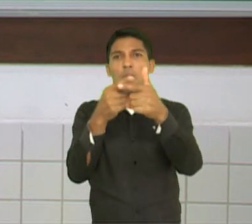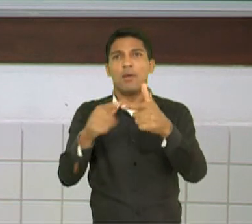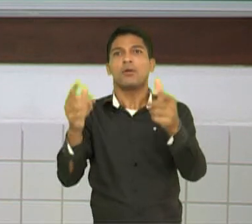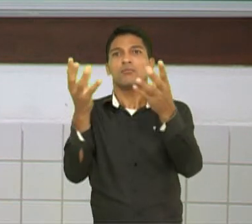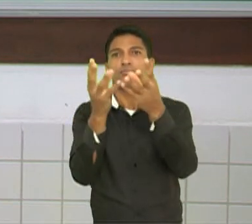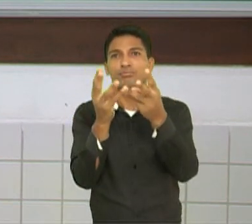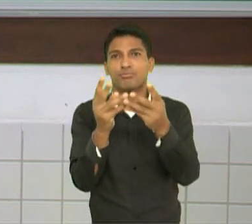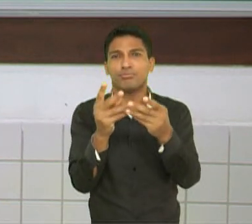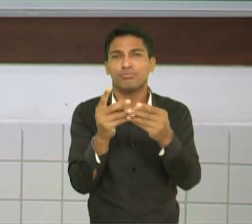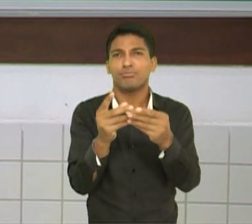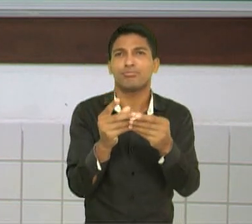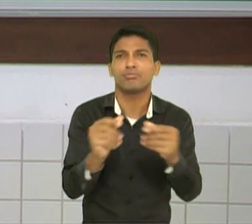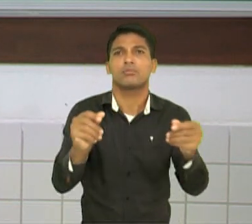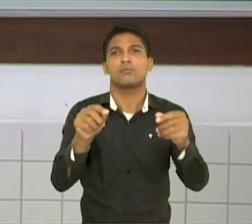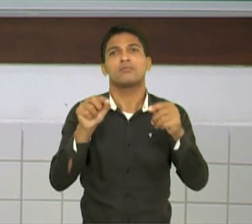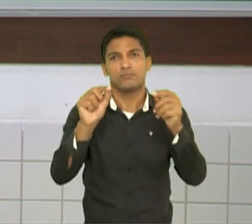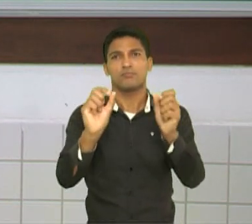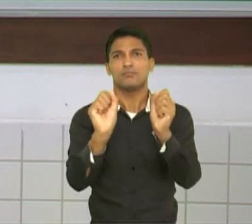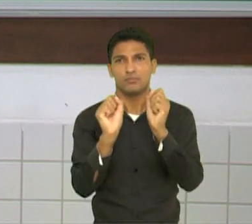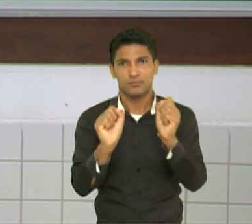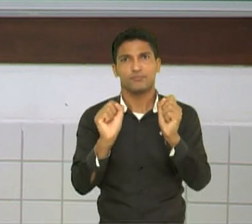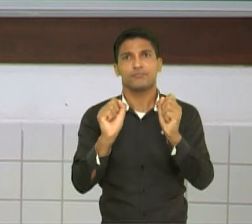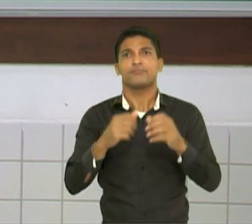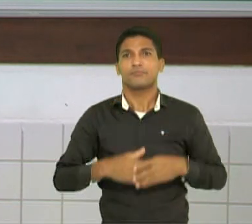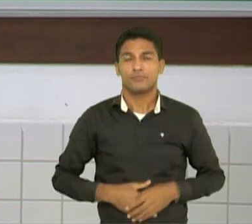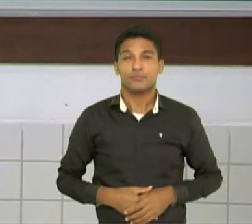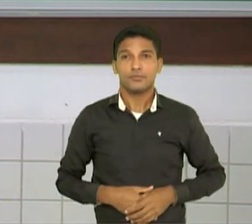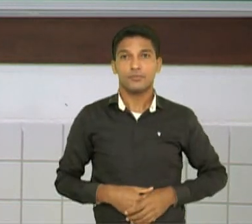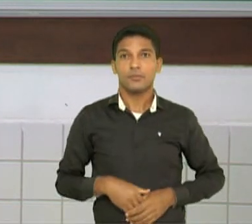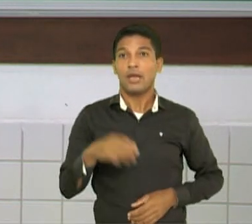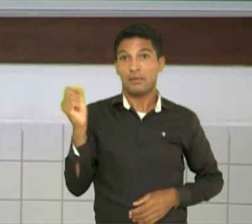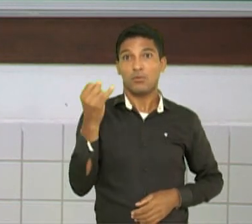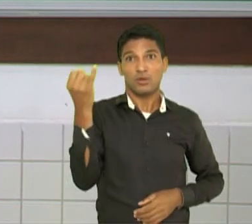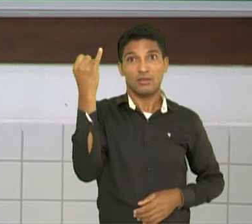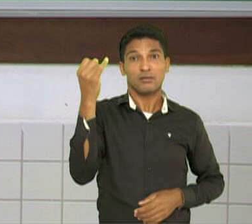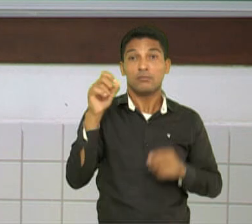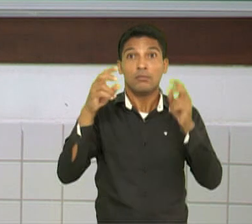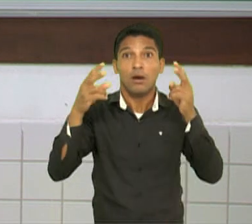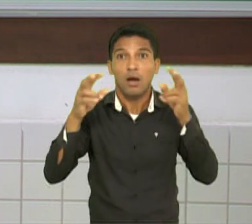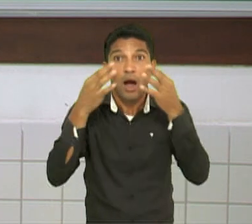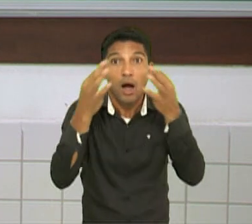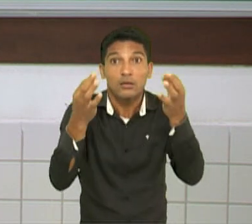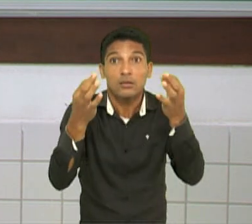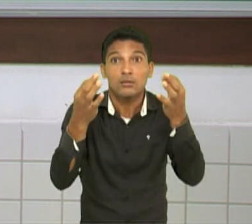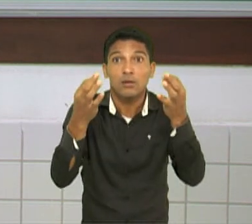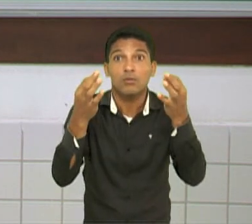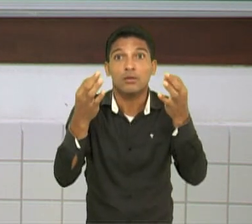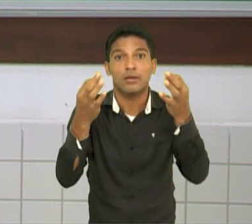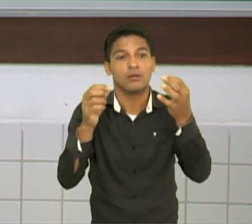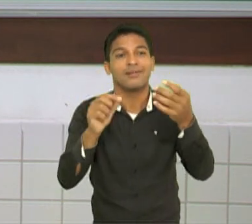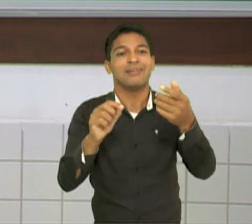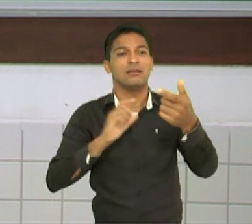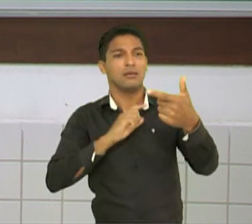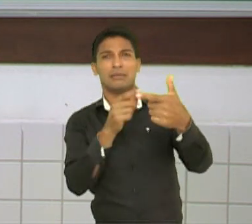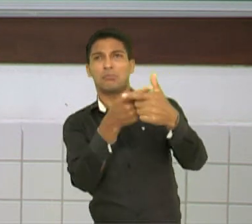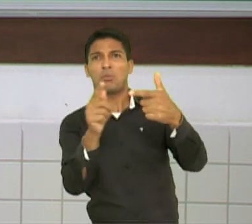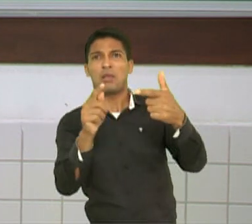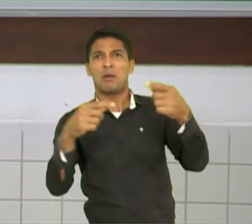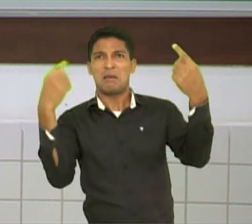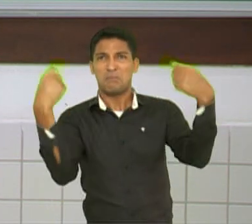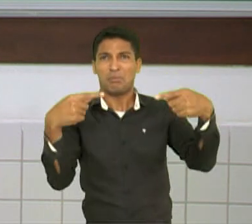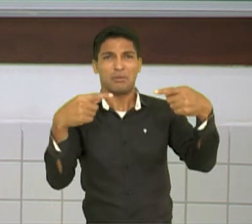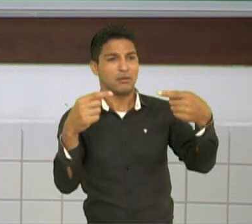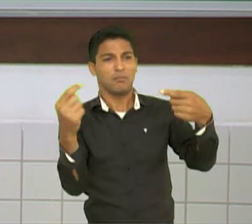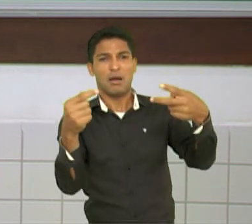outros aí que você considera importantes, e realmente são importantes, e todos precisam ser superados. É importante conhecer os